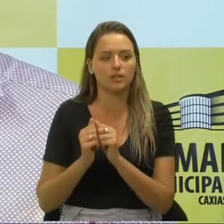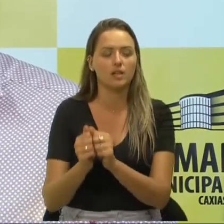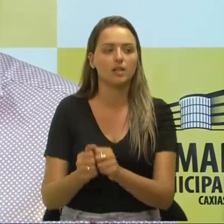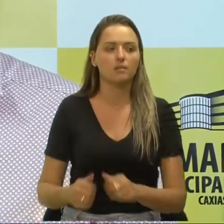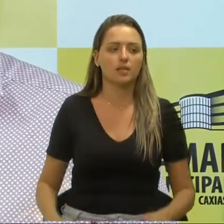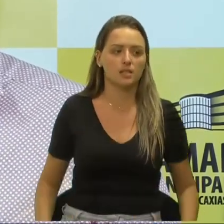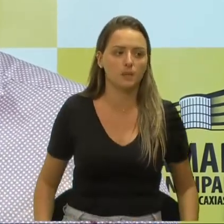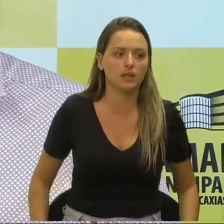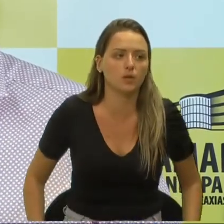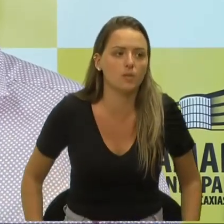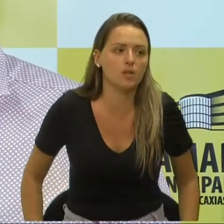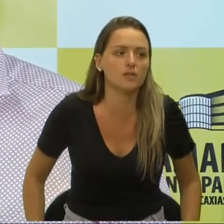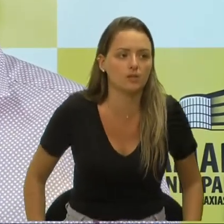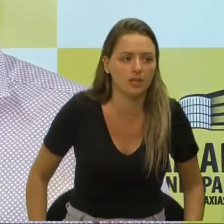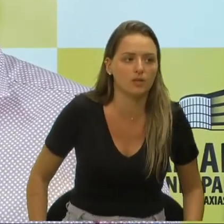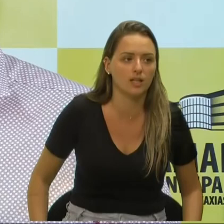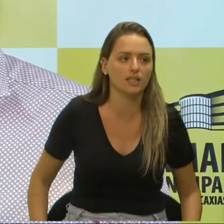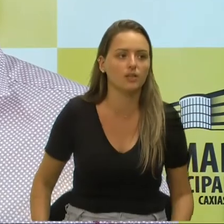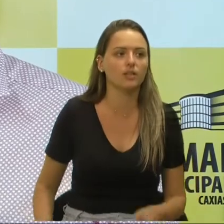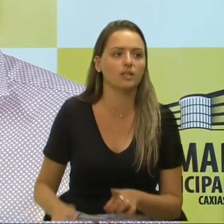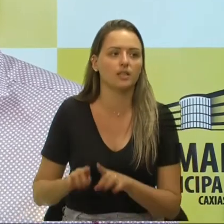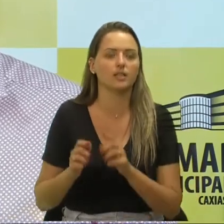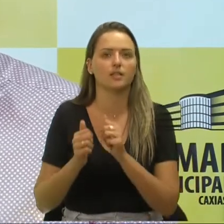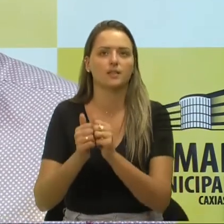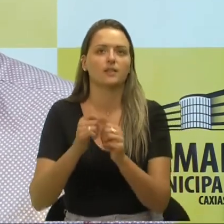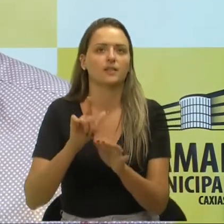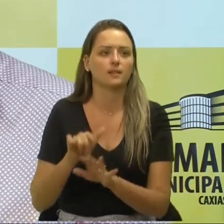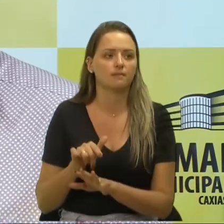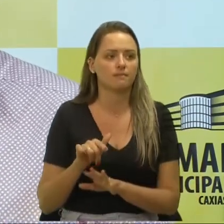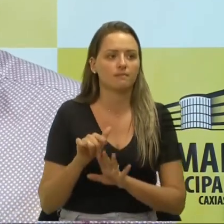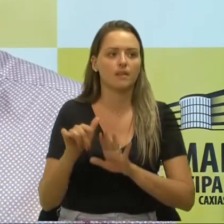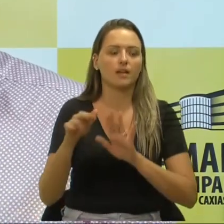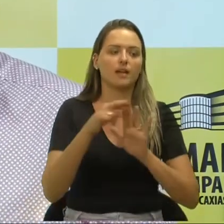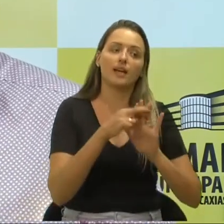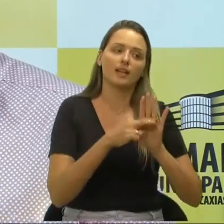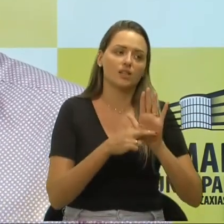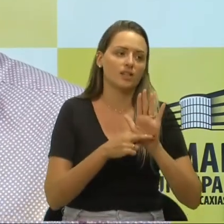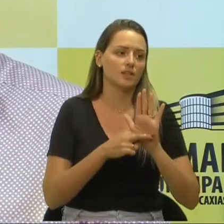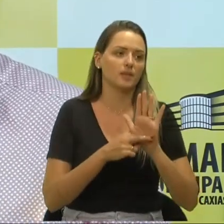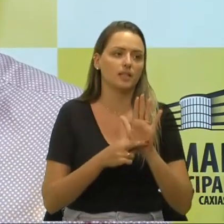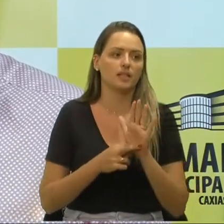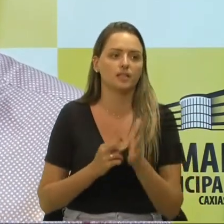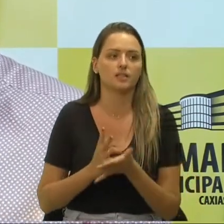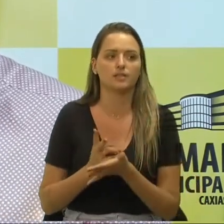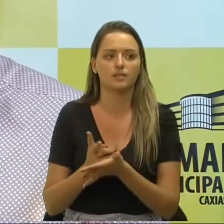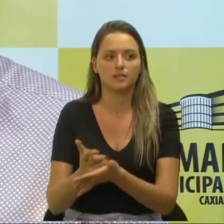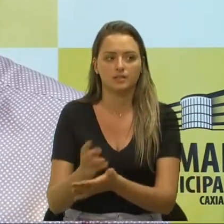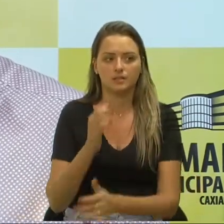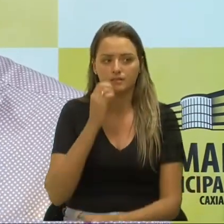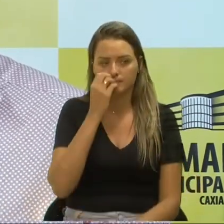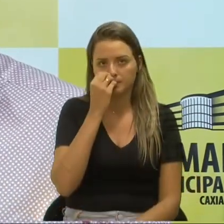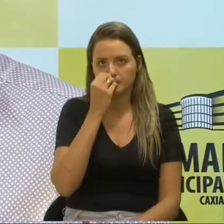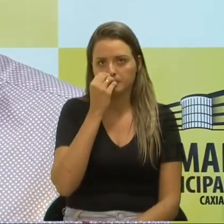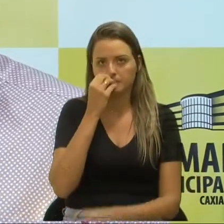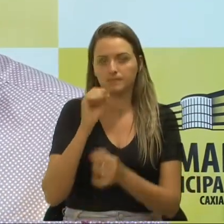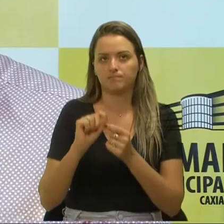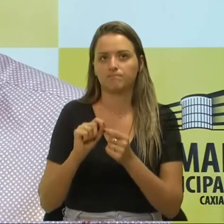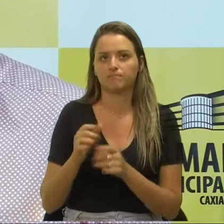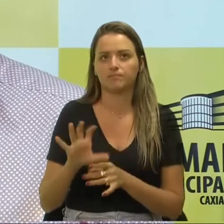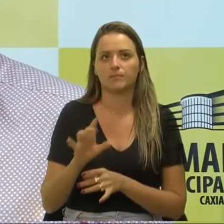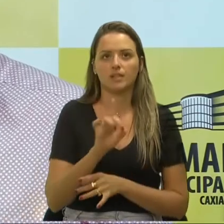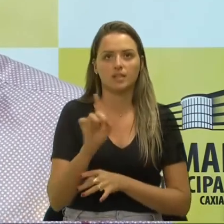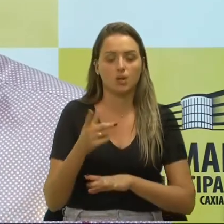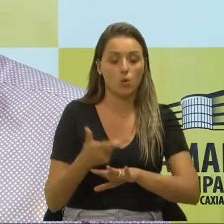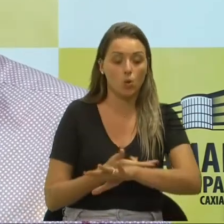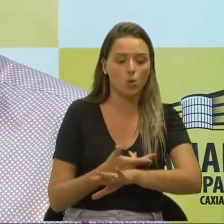da Codeca e a maioria das ruas do bairro de Galópolis, a comunidade, o setor da varidura já está fazendo isso. Não dá